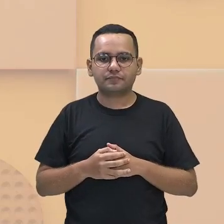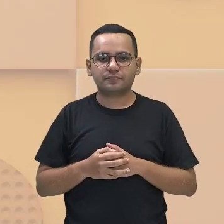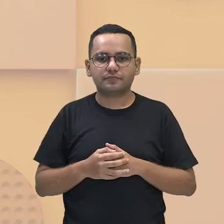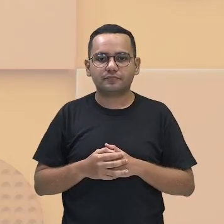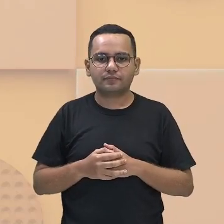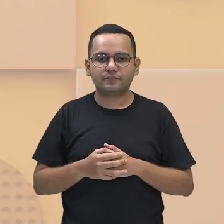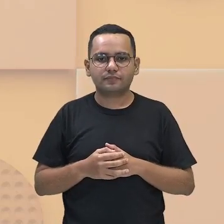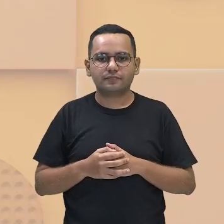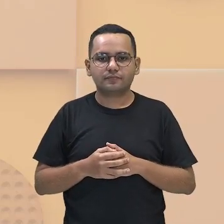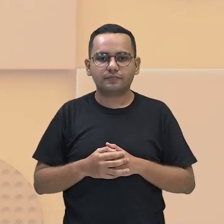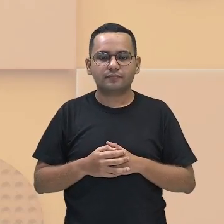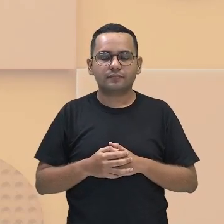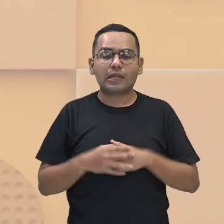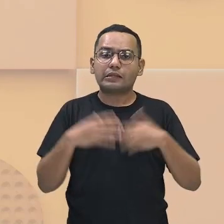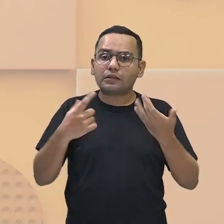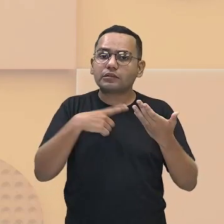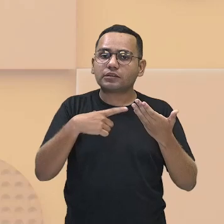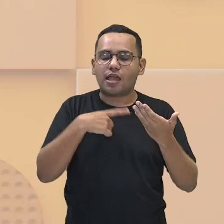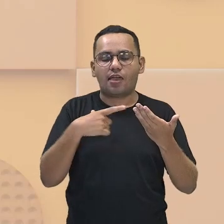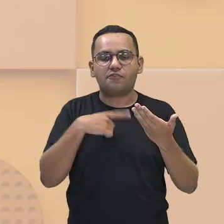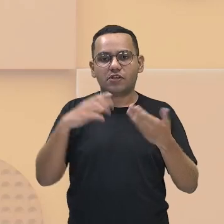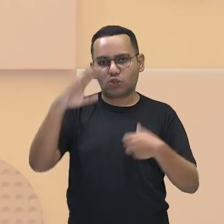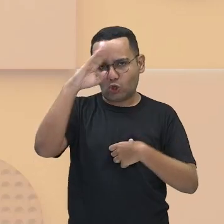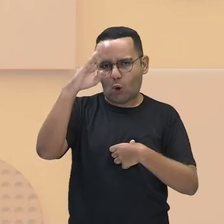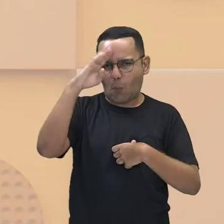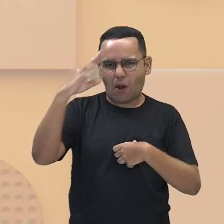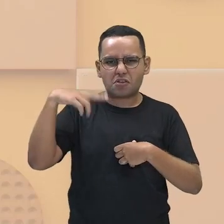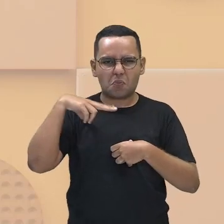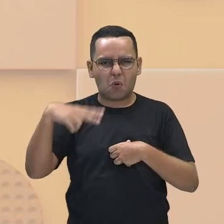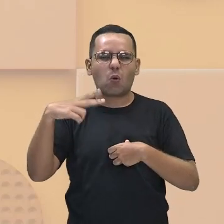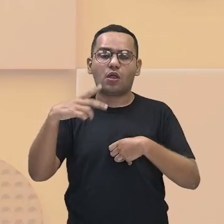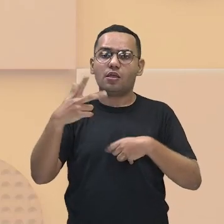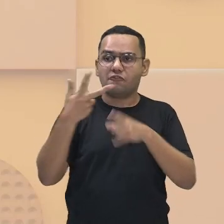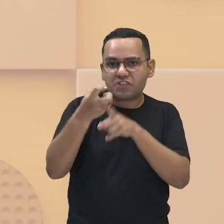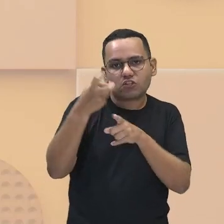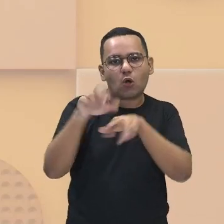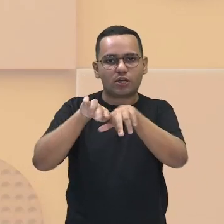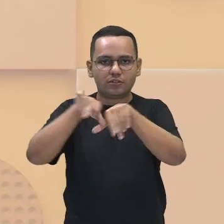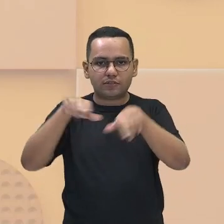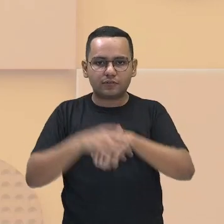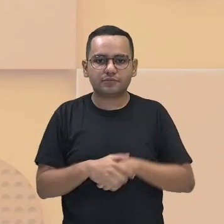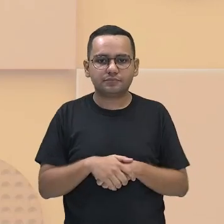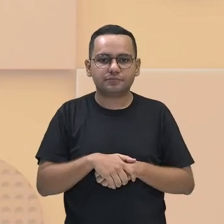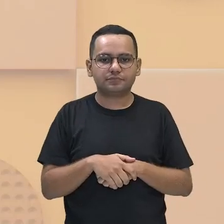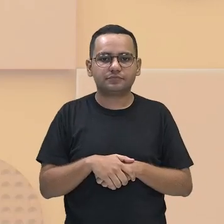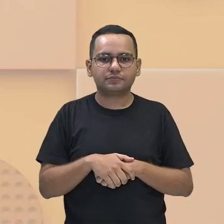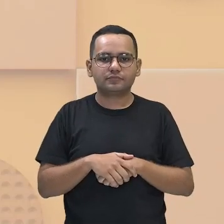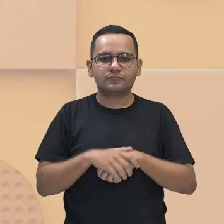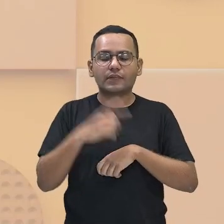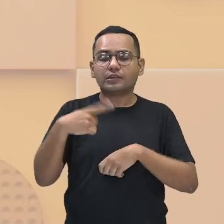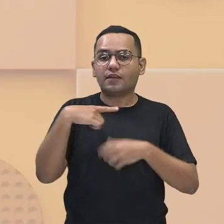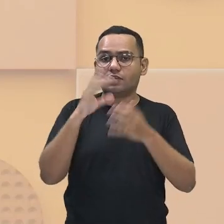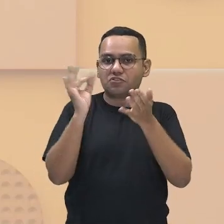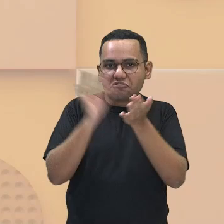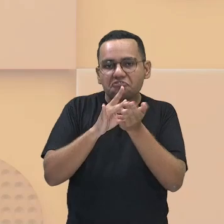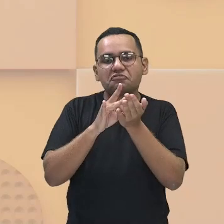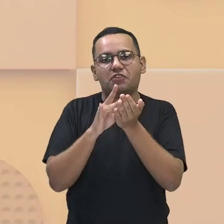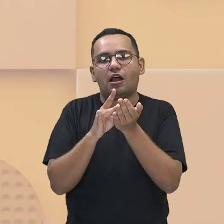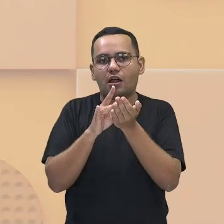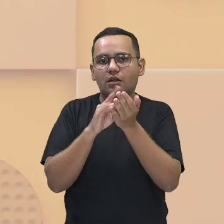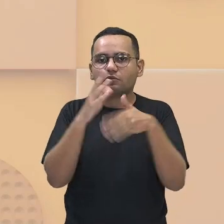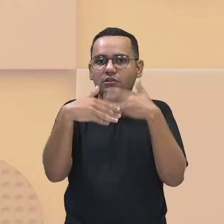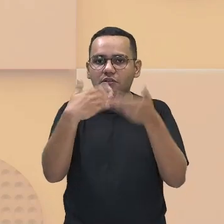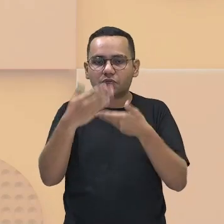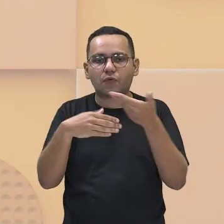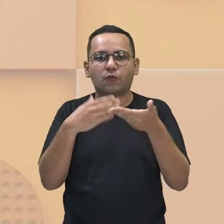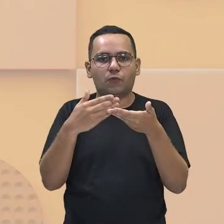sucessivas vitórias, foi imposto o governo de Felipe II, sendo legalizado em 1581. Então, nesse processo,